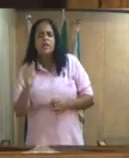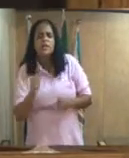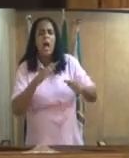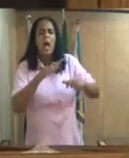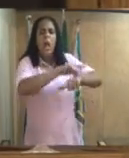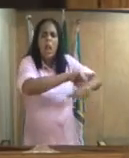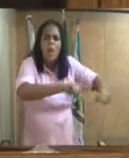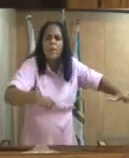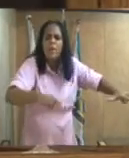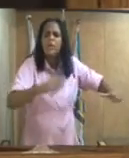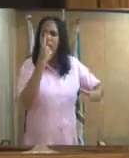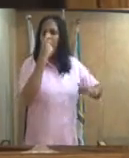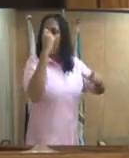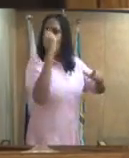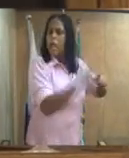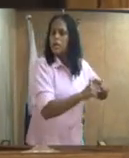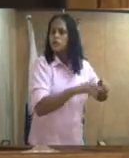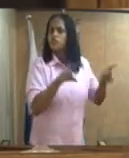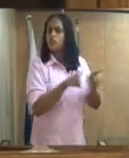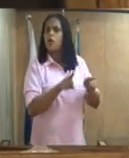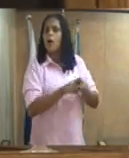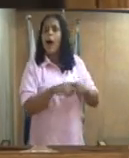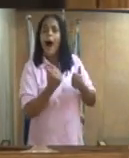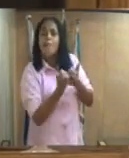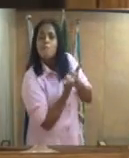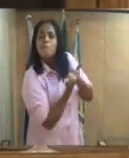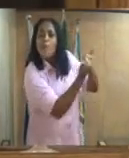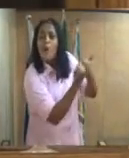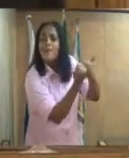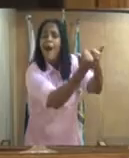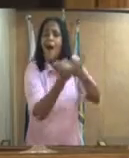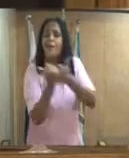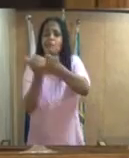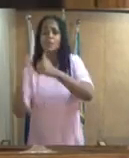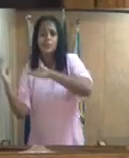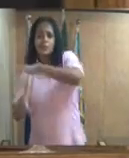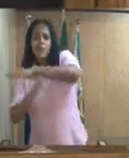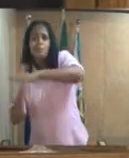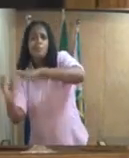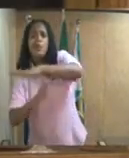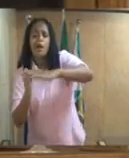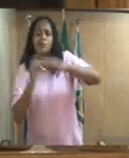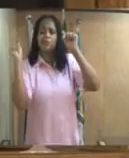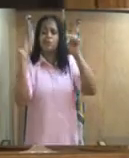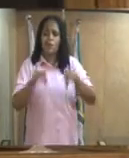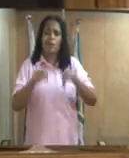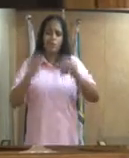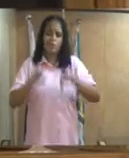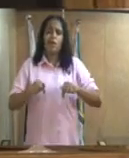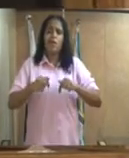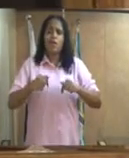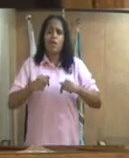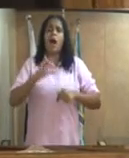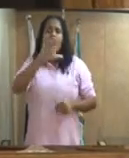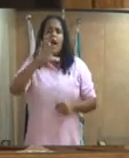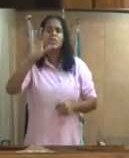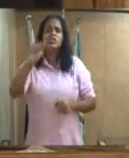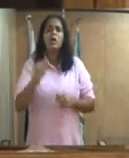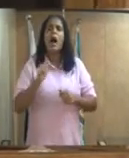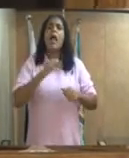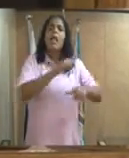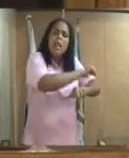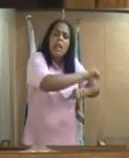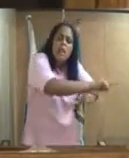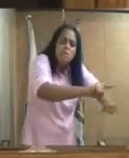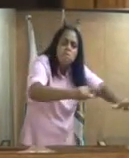de lixo, buscar parcerias para que determinadas empresas na região possam cuidar da limpeza da